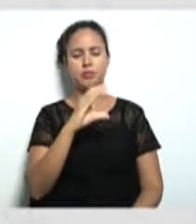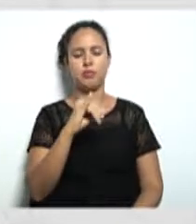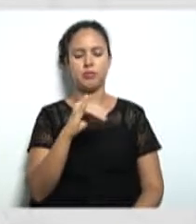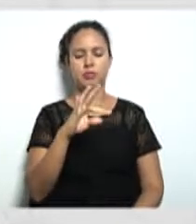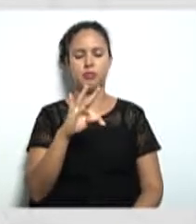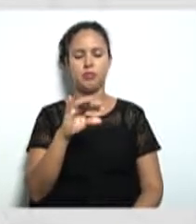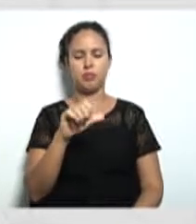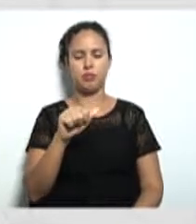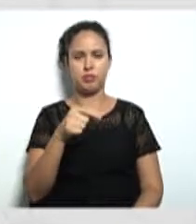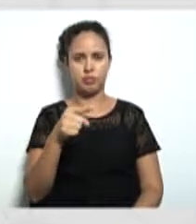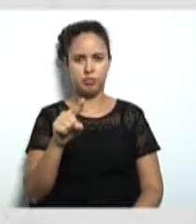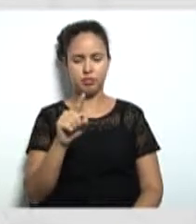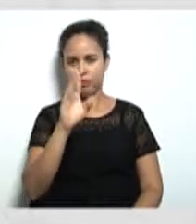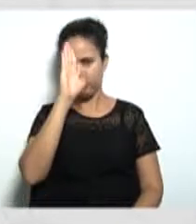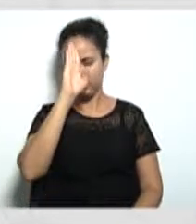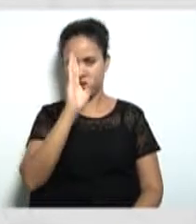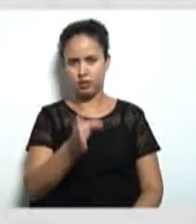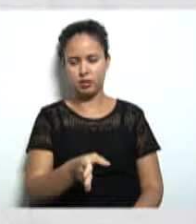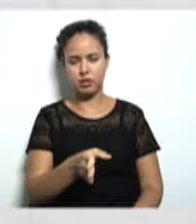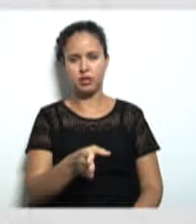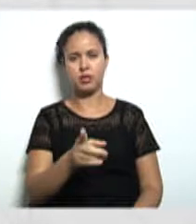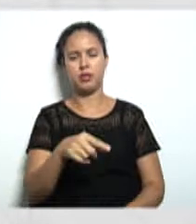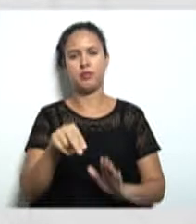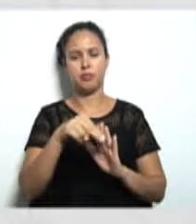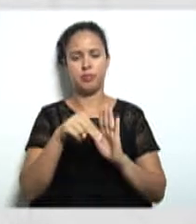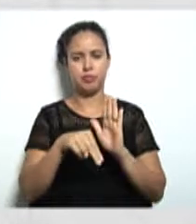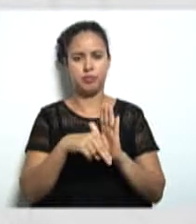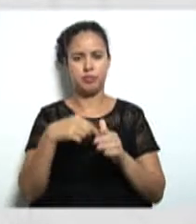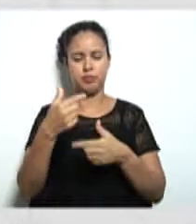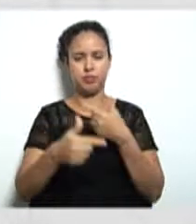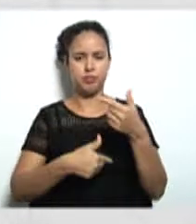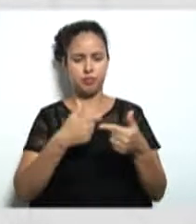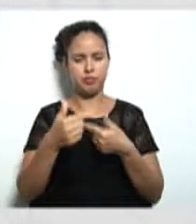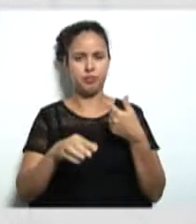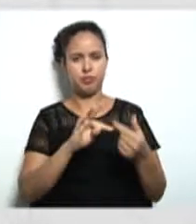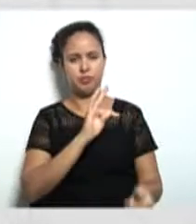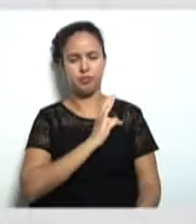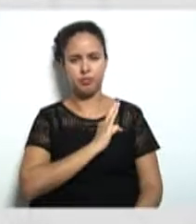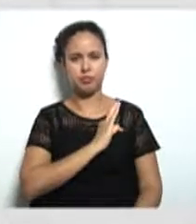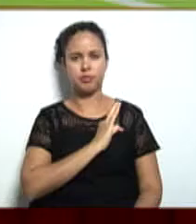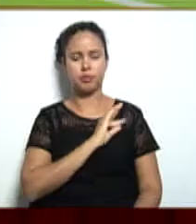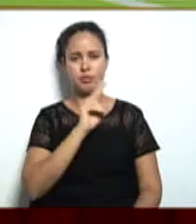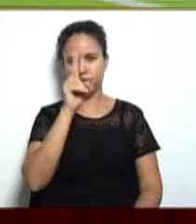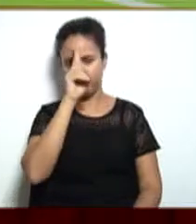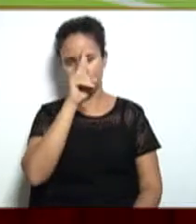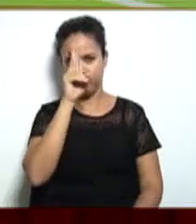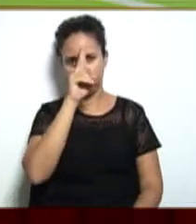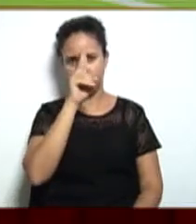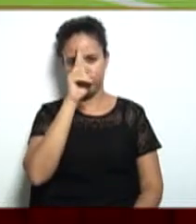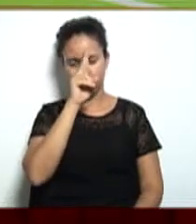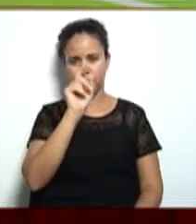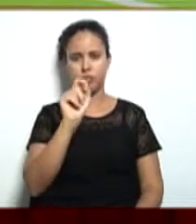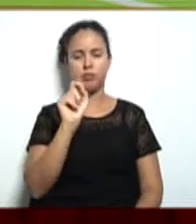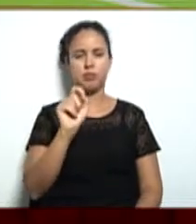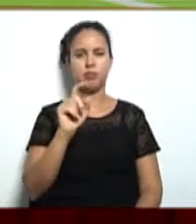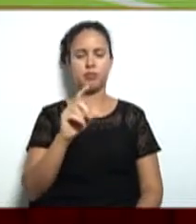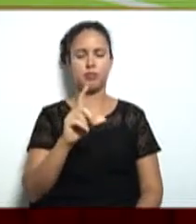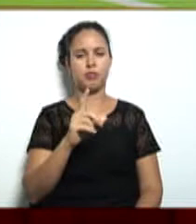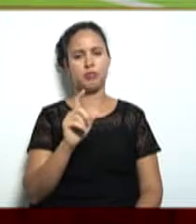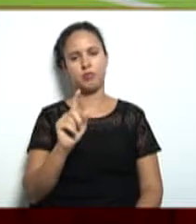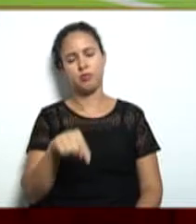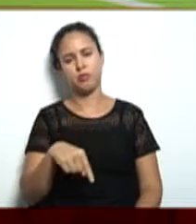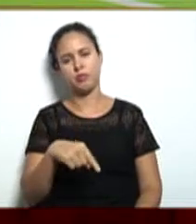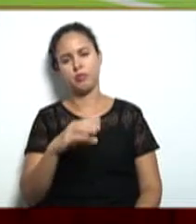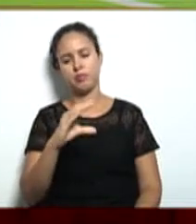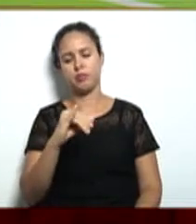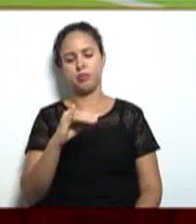das normas, né, para os trabalhos técnicos. Lembrando que a citação é sempre o trecho ou a ideia